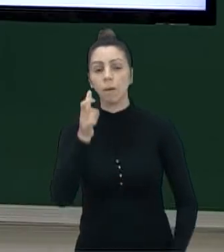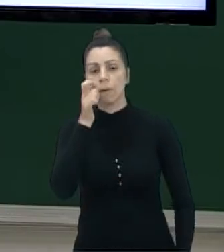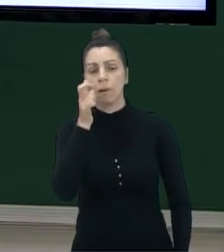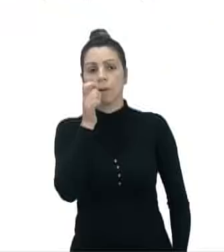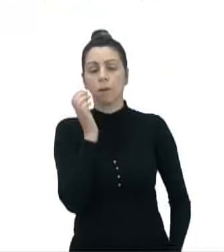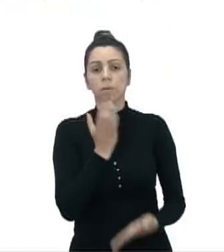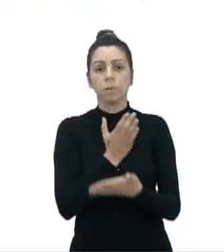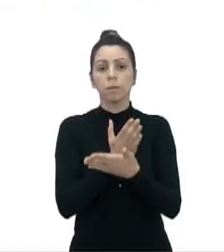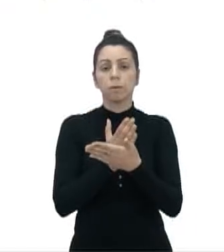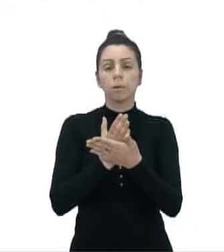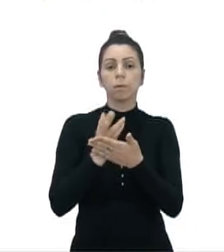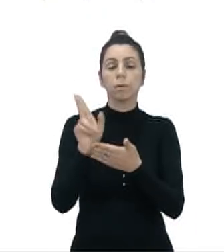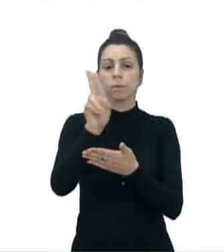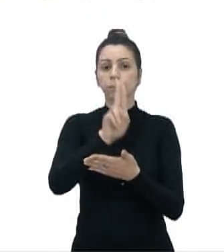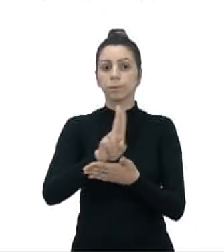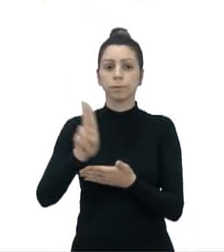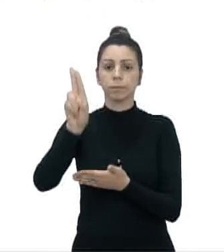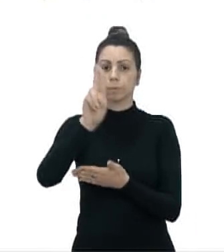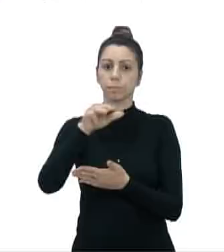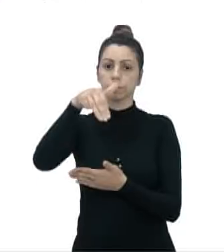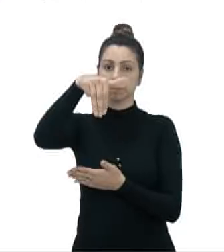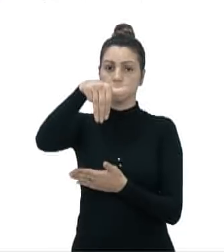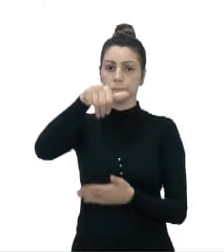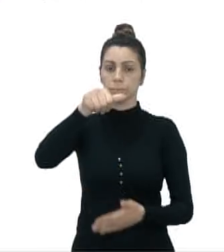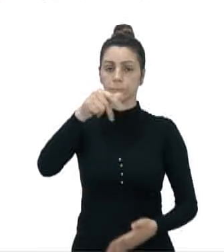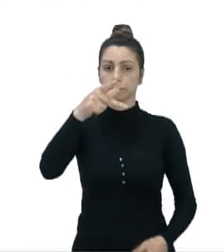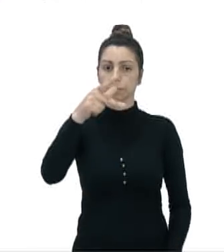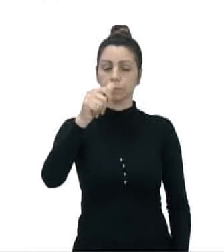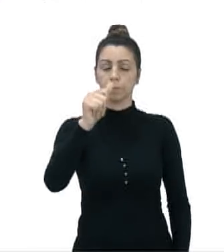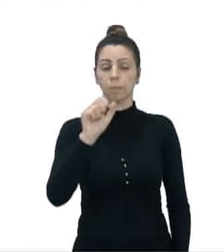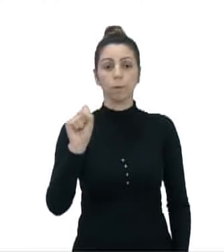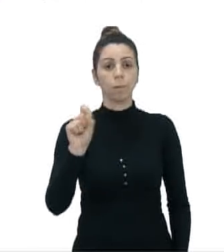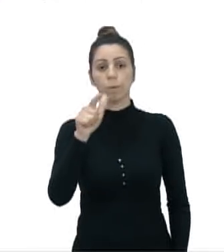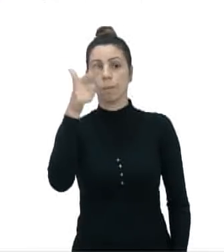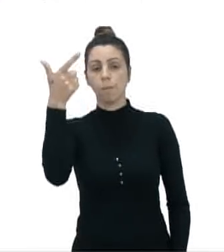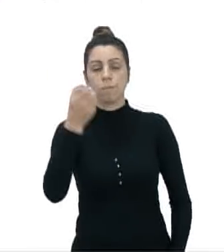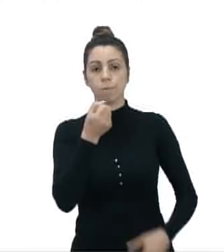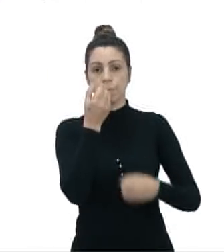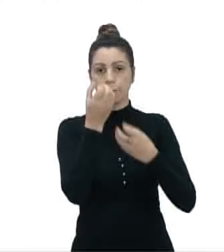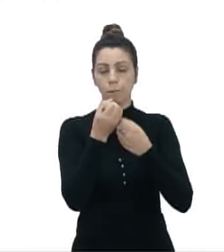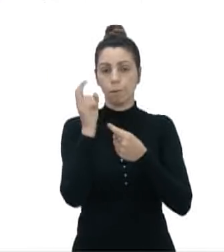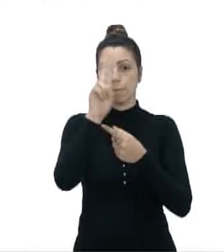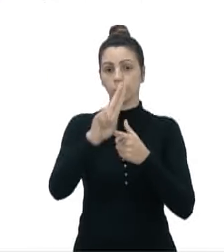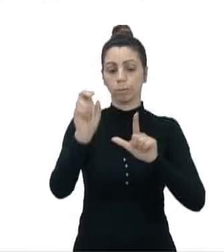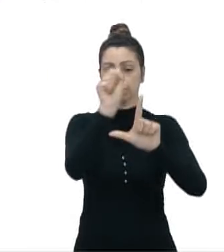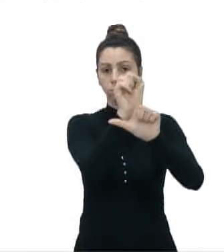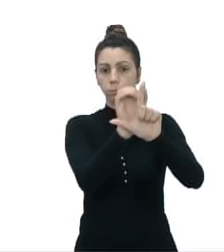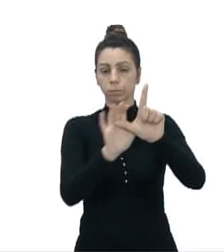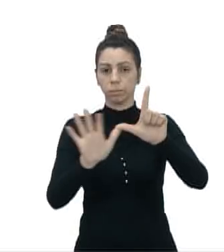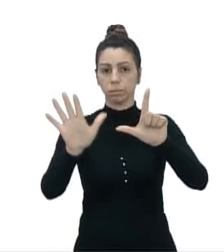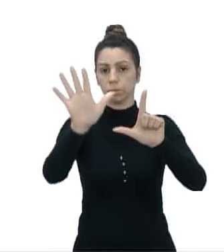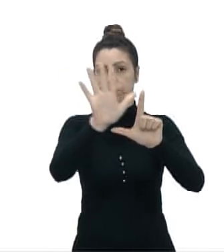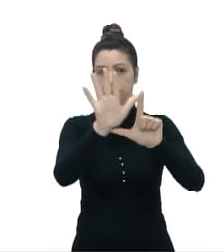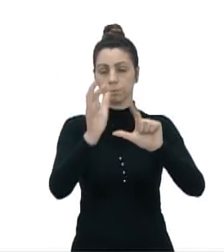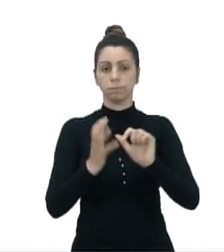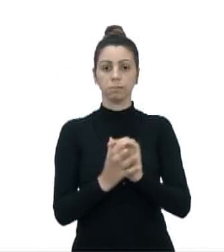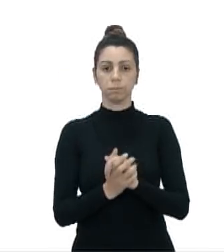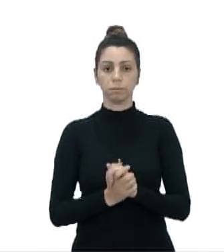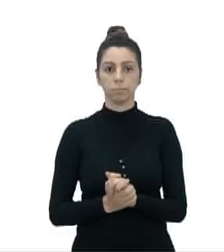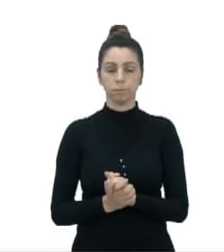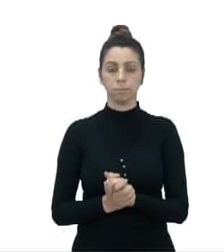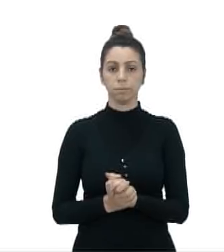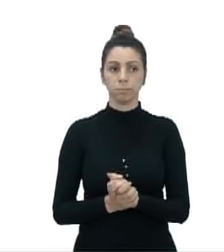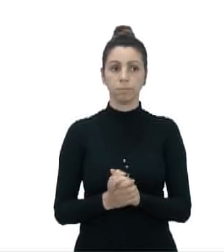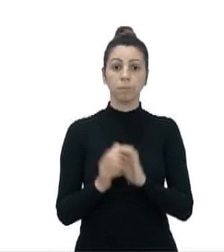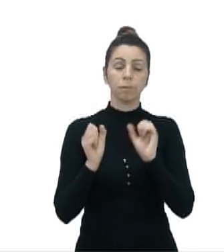eles começam a utilizar mapas ou outras informações ali para usar o plano cartesiano. Então,